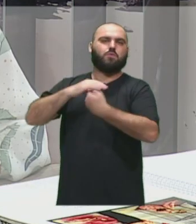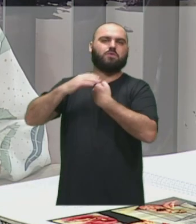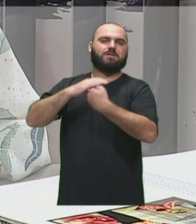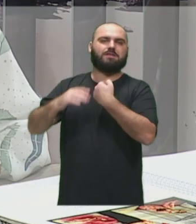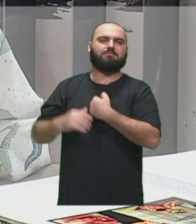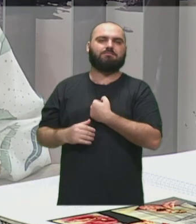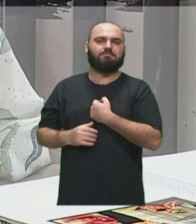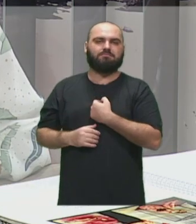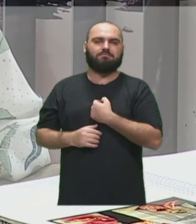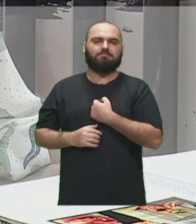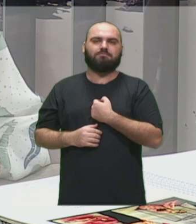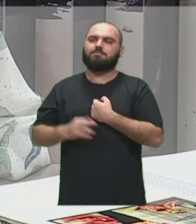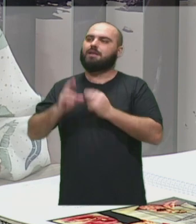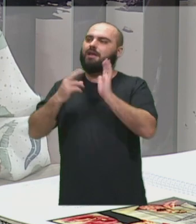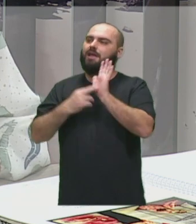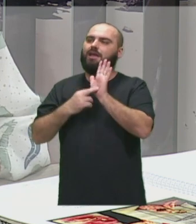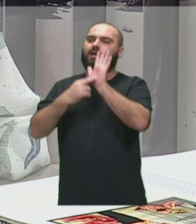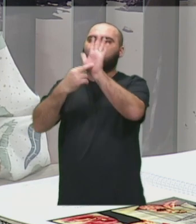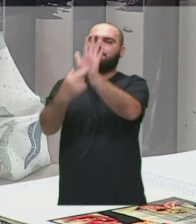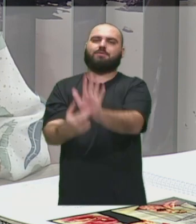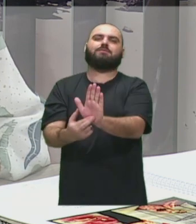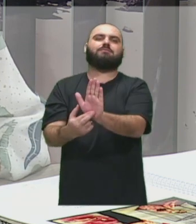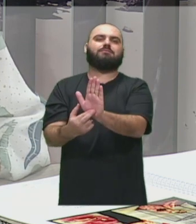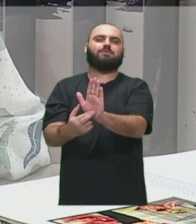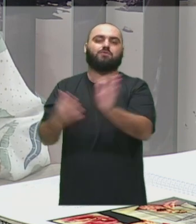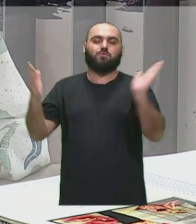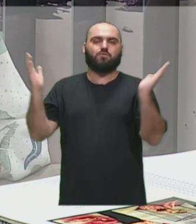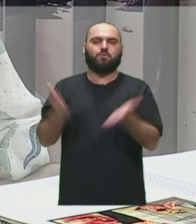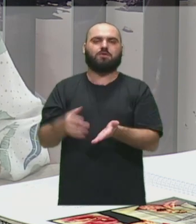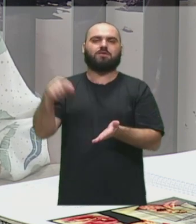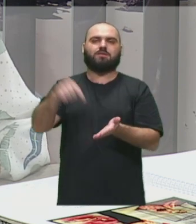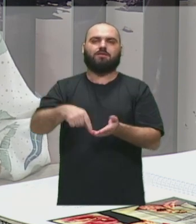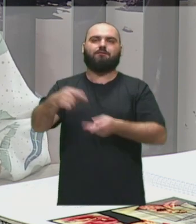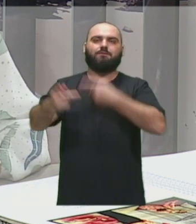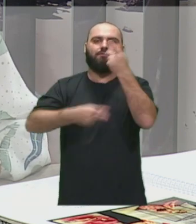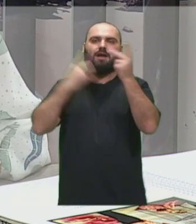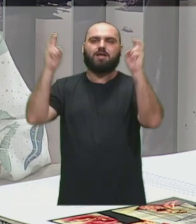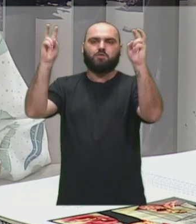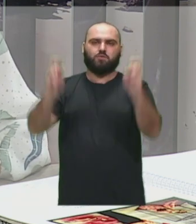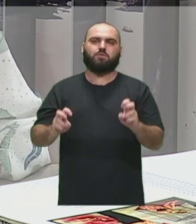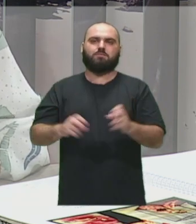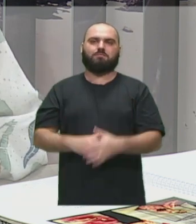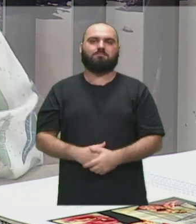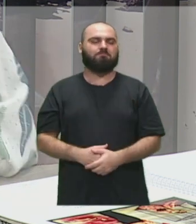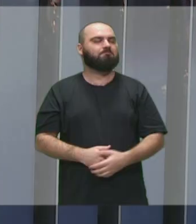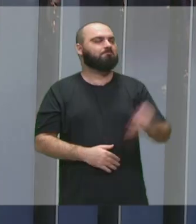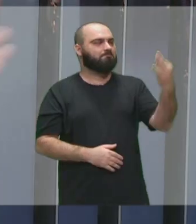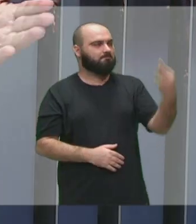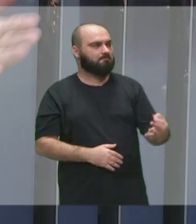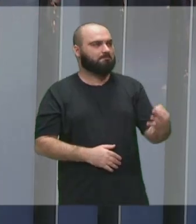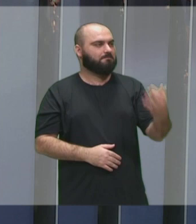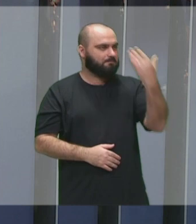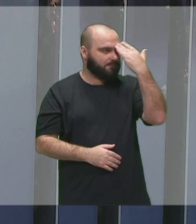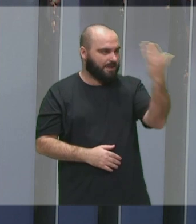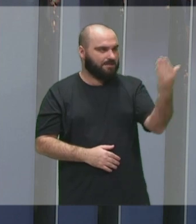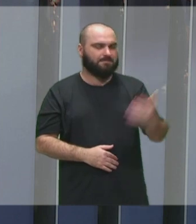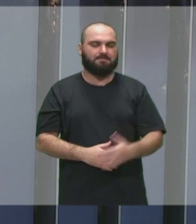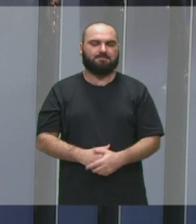a voz é justamente o que nós estamos fazendo aqui hoje, falando sobre. Com certeza. Obrigada,